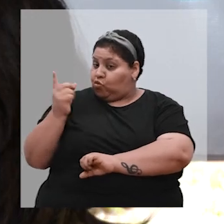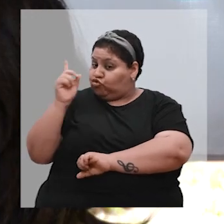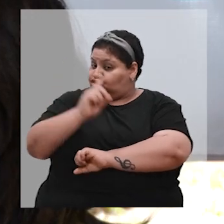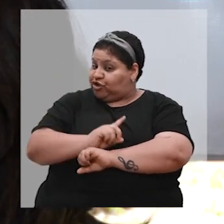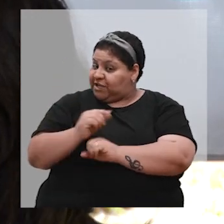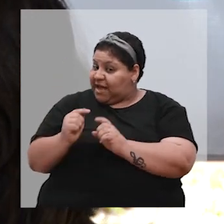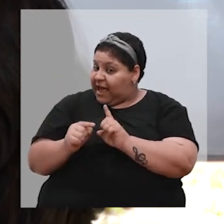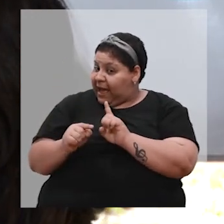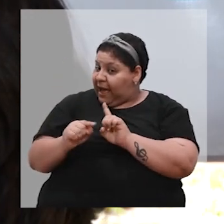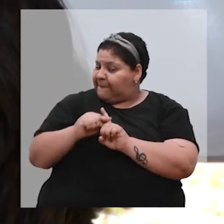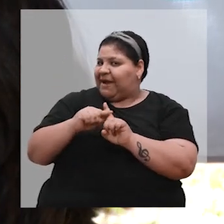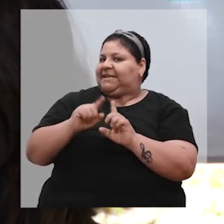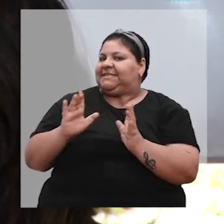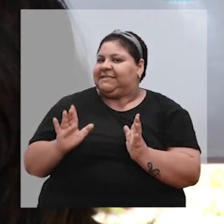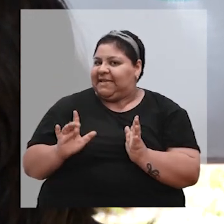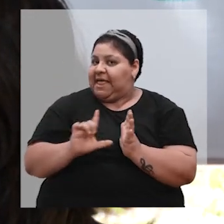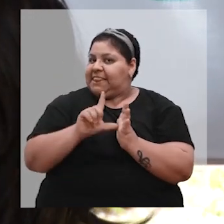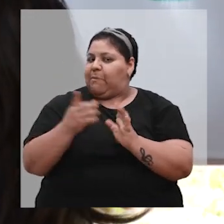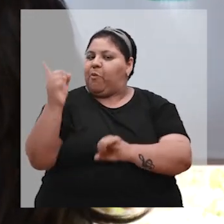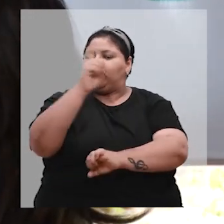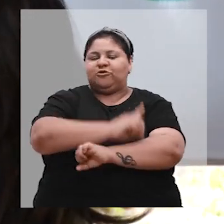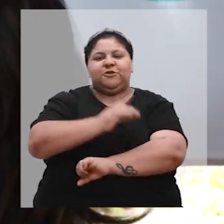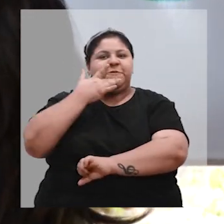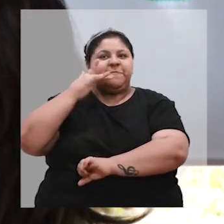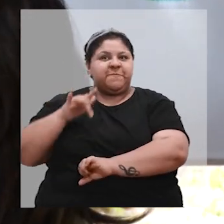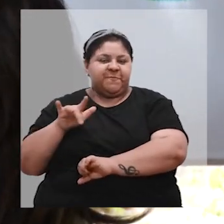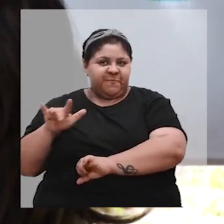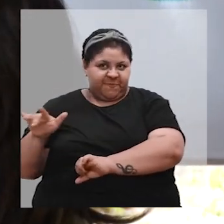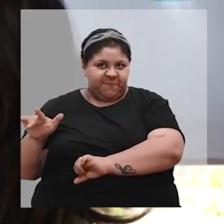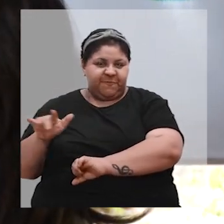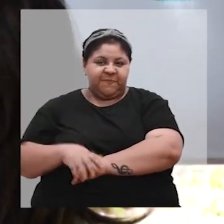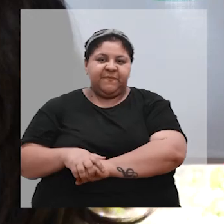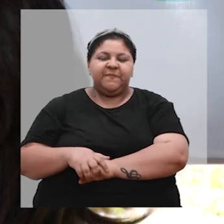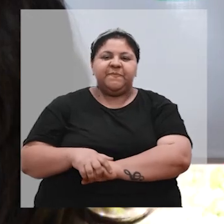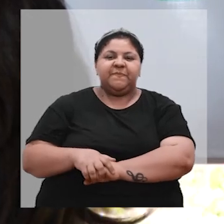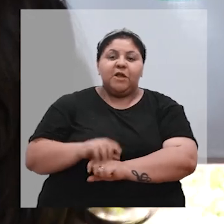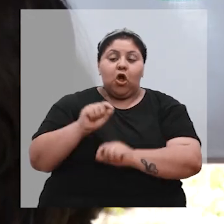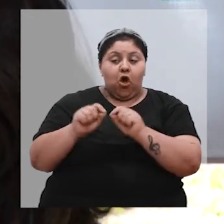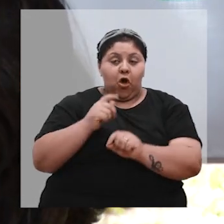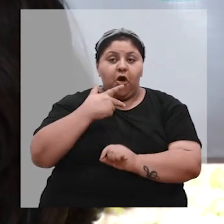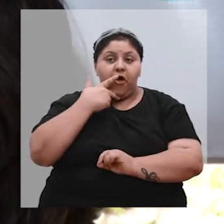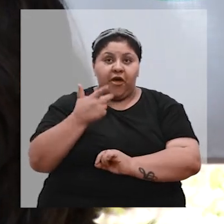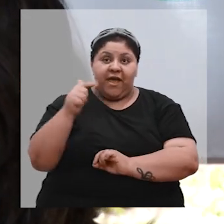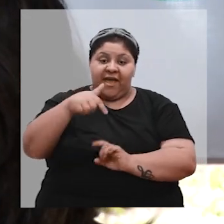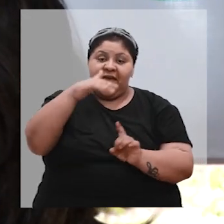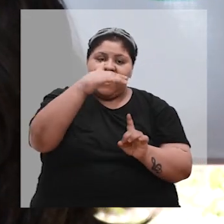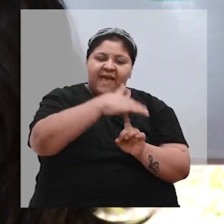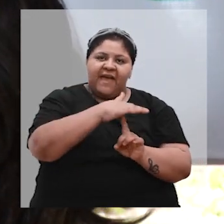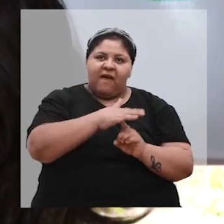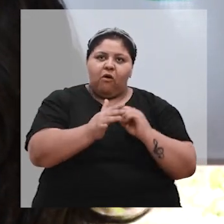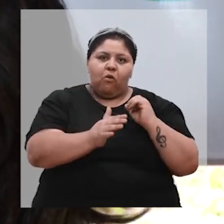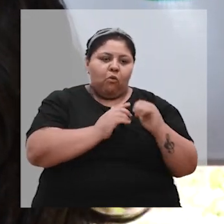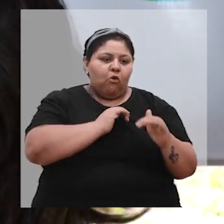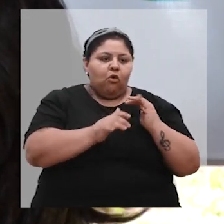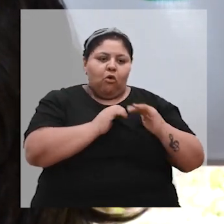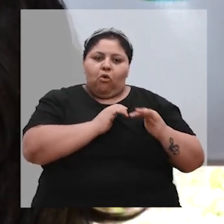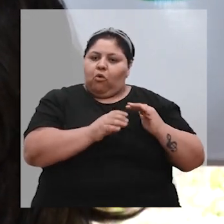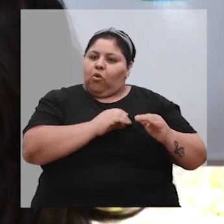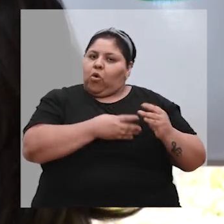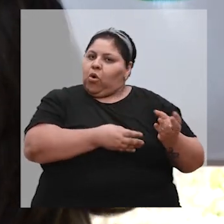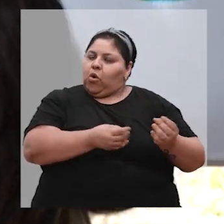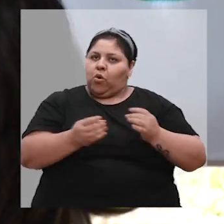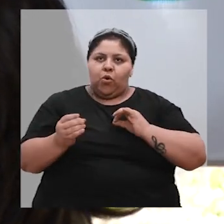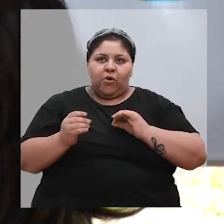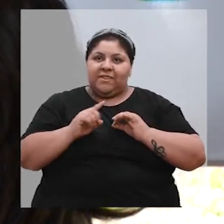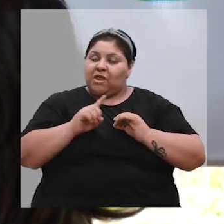dia a mais, depois do Dia da Criança, né? Porque, como a Maia e o Thiago, as meninas falaram, essa feira, ela movimenta